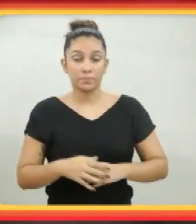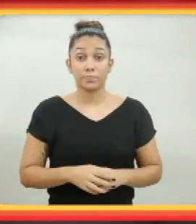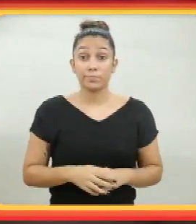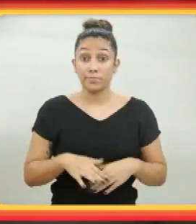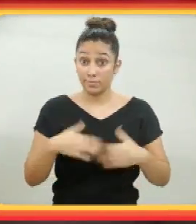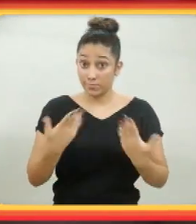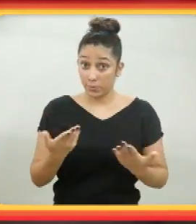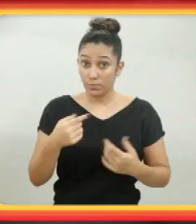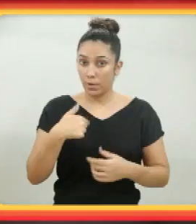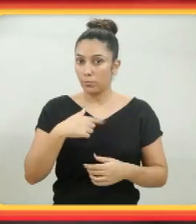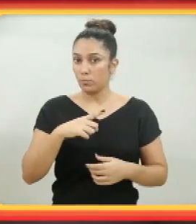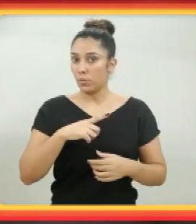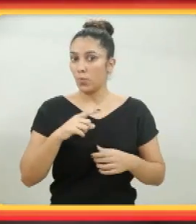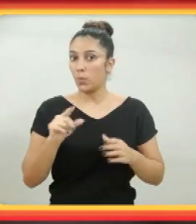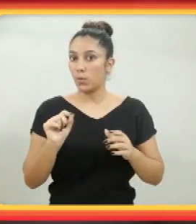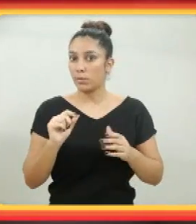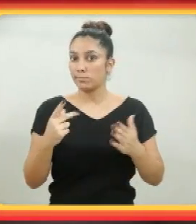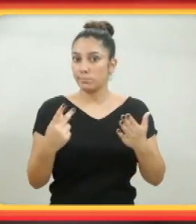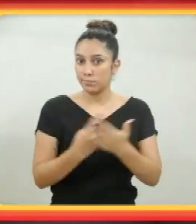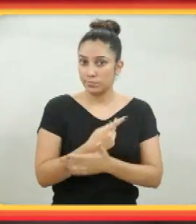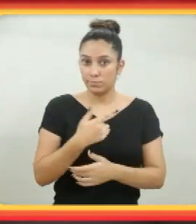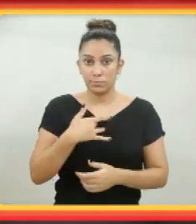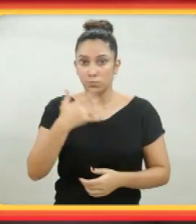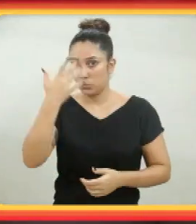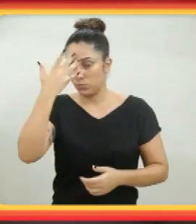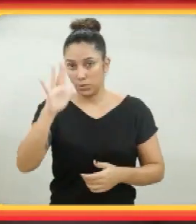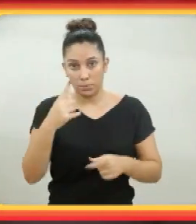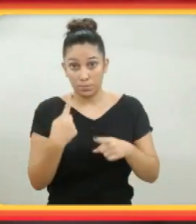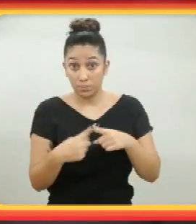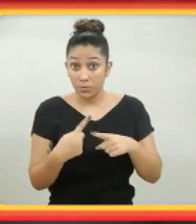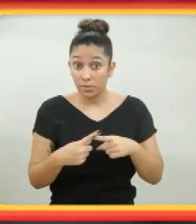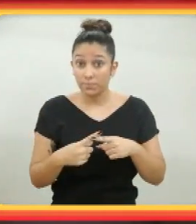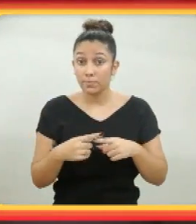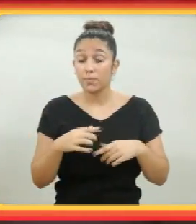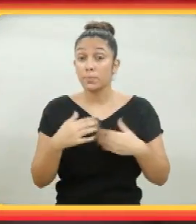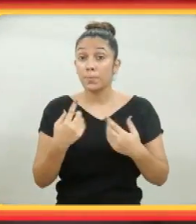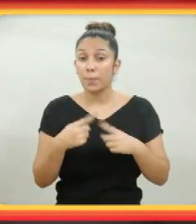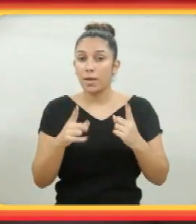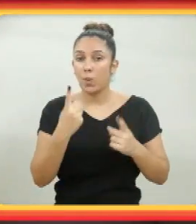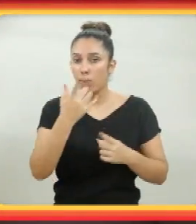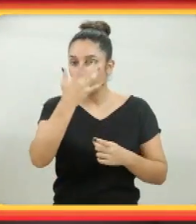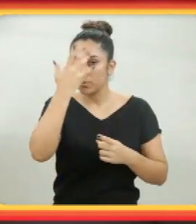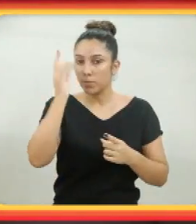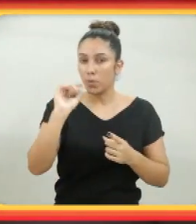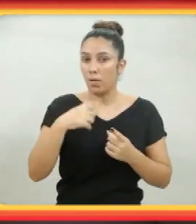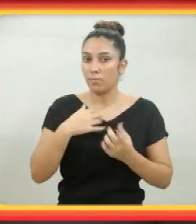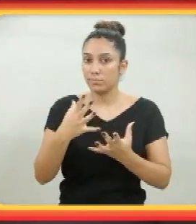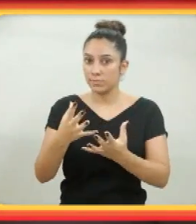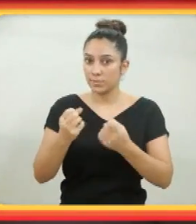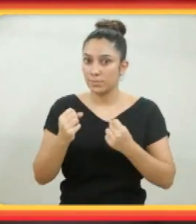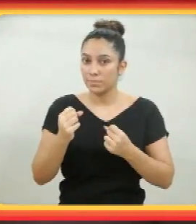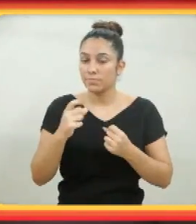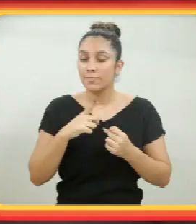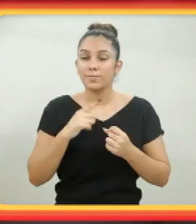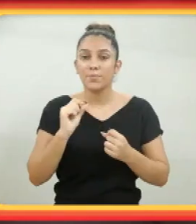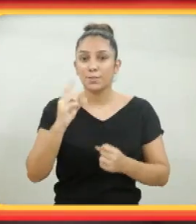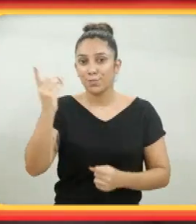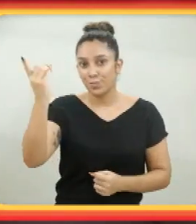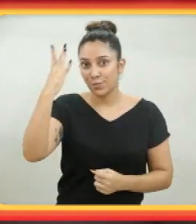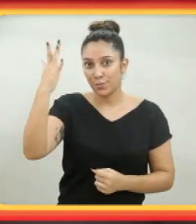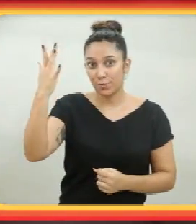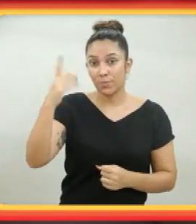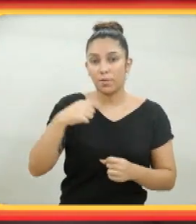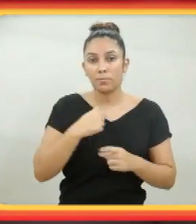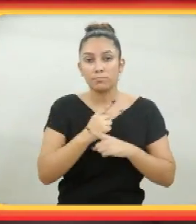tem domínio do espaço. E por acaso eu tenho, não sei porquê, é uma coisa que eu recebi, um dom